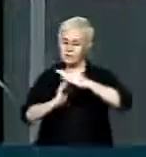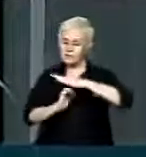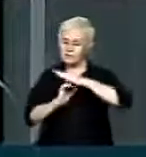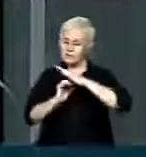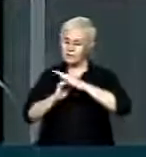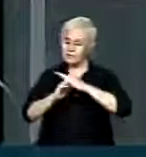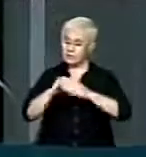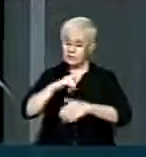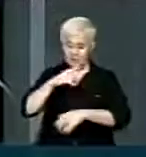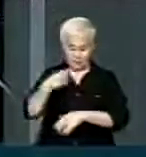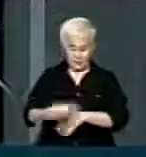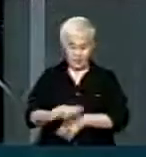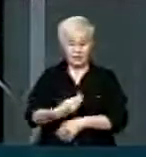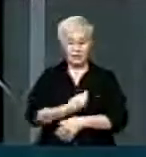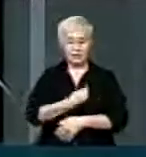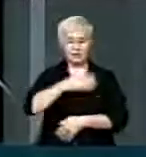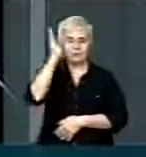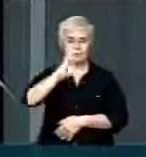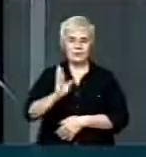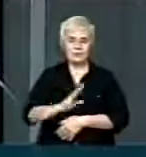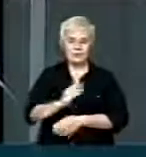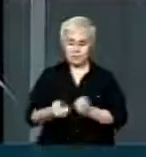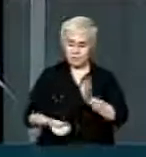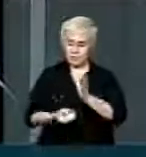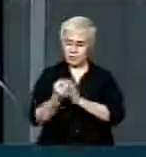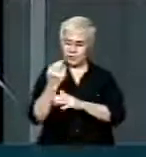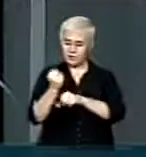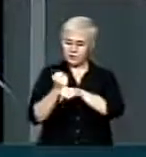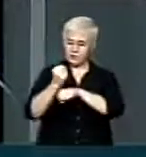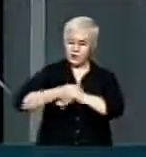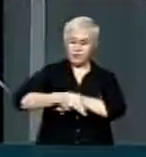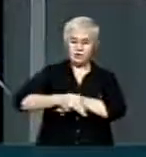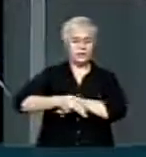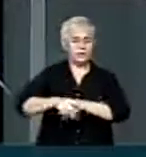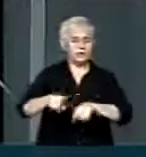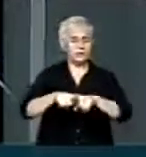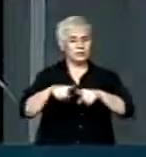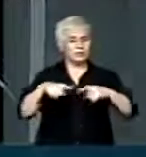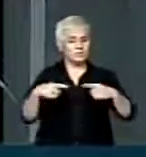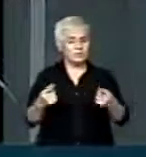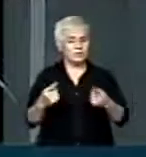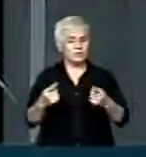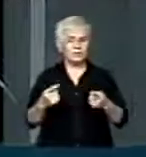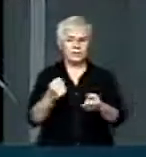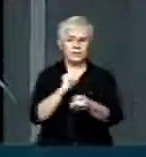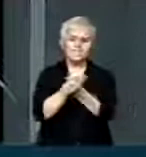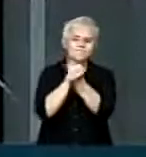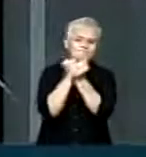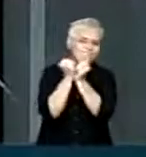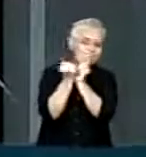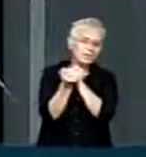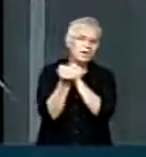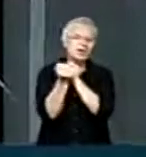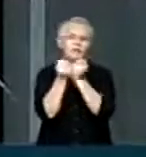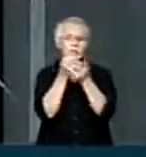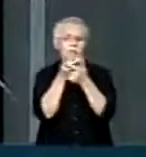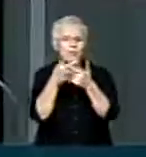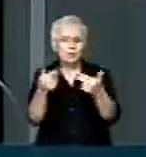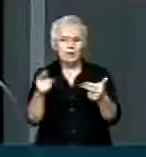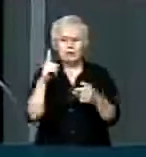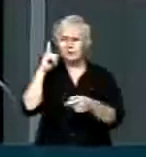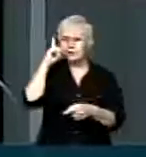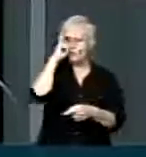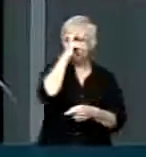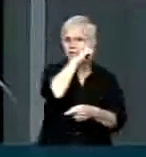nosso Brasil, que geram empregos, mas que se veem atados nas situações que eu quero aqui detectar, ou